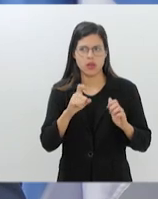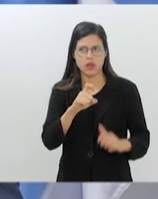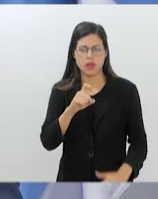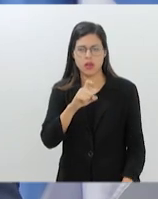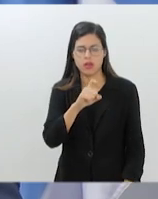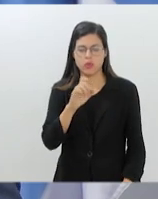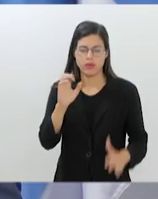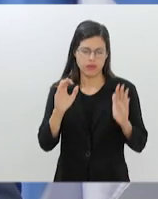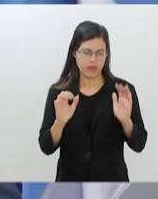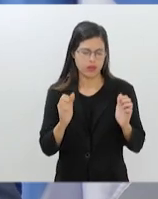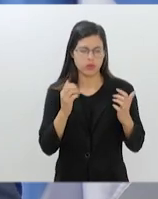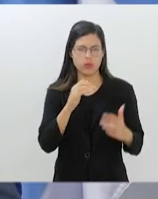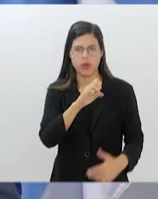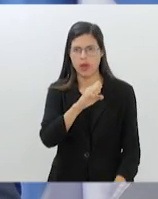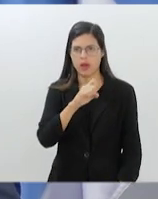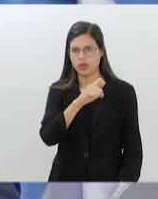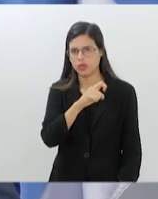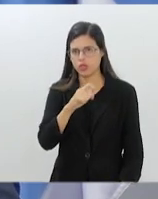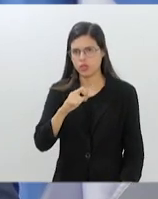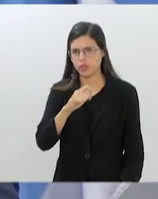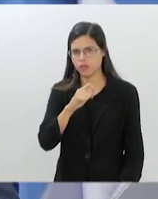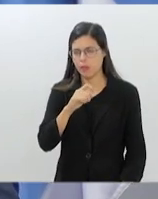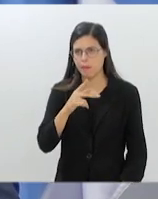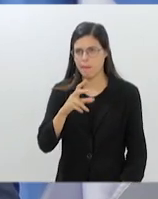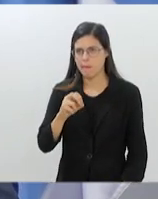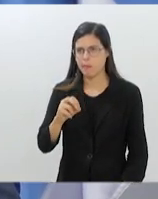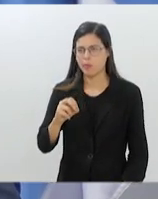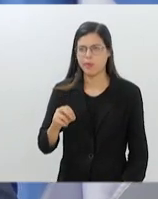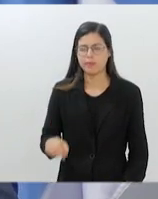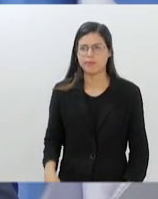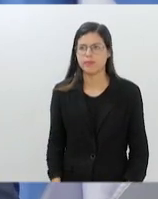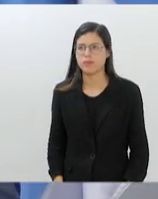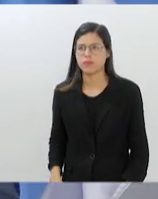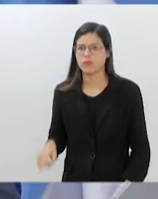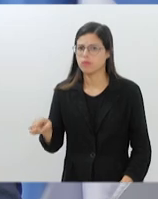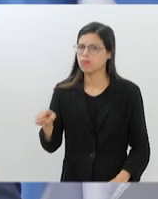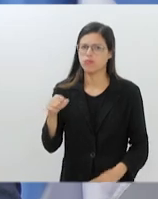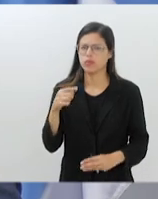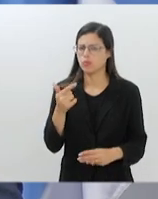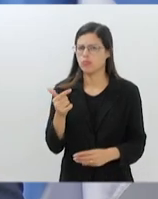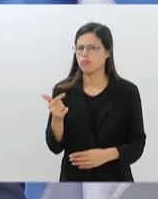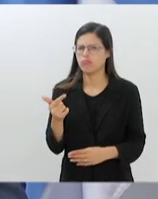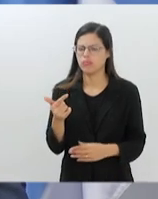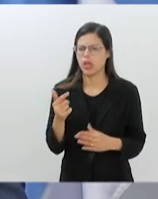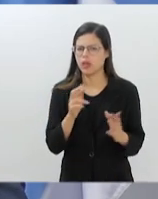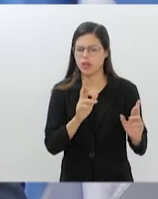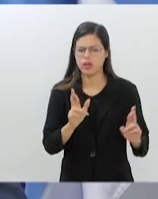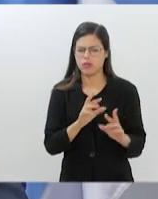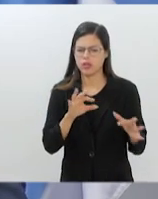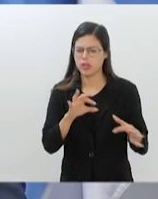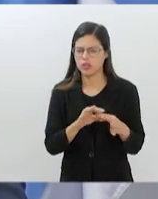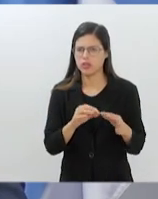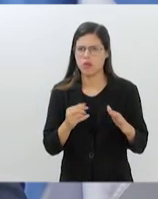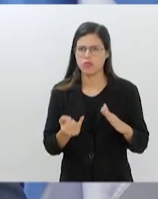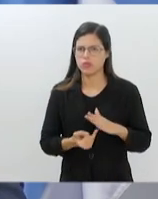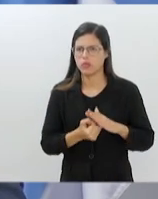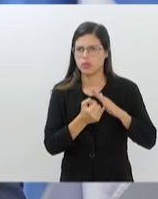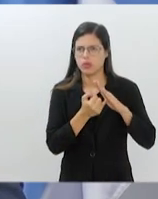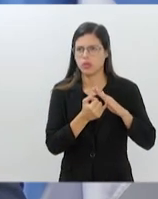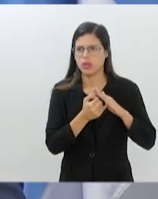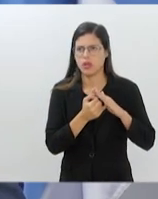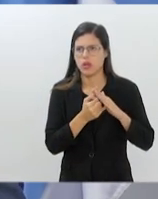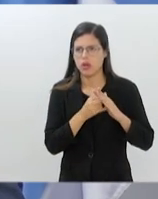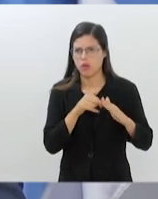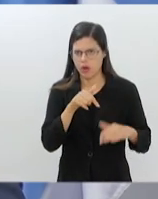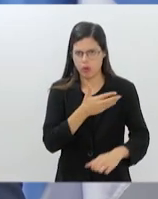disse a senhora a cedai não tem relação comercial alguma nem institucional com a cidade de Itaguaí então é hábito da